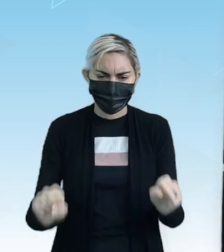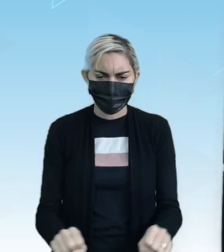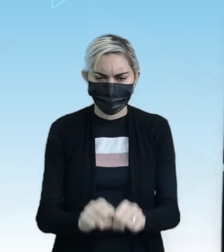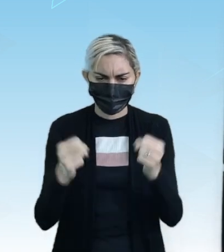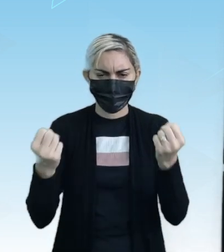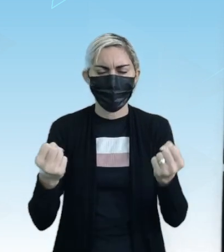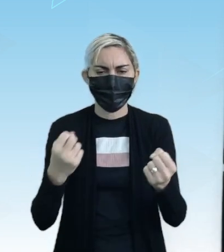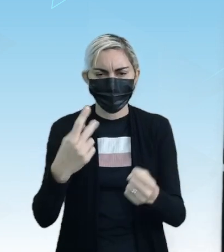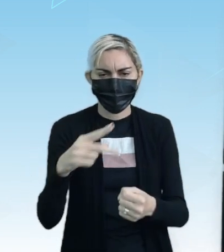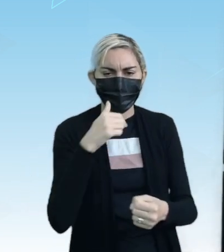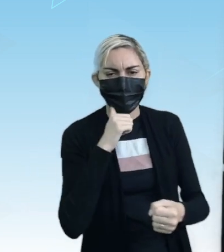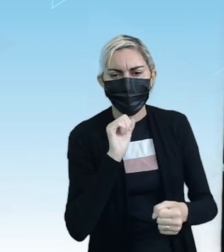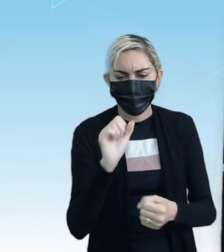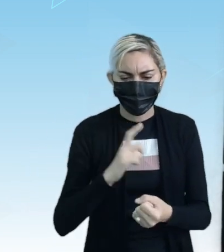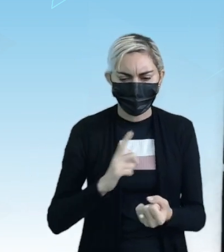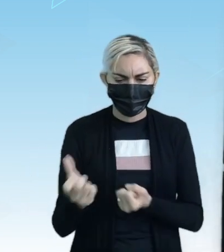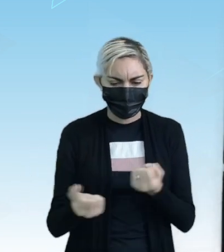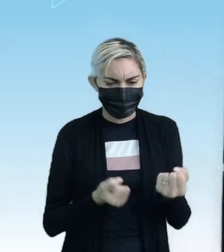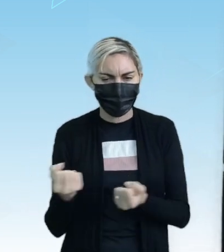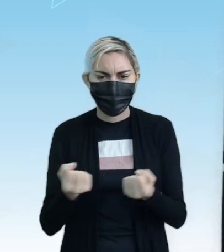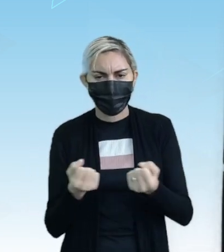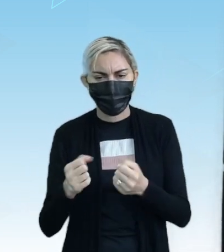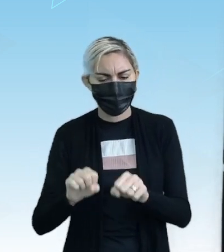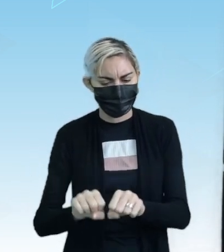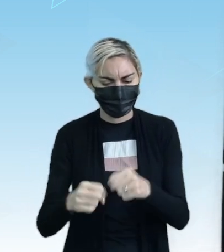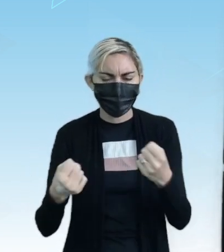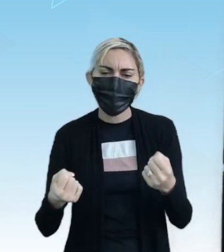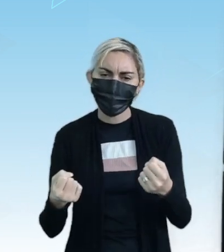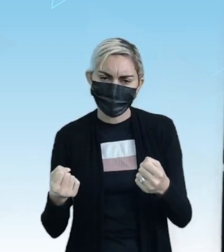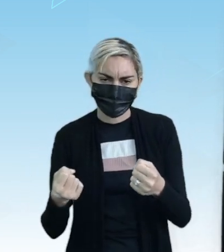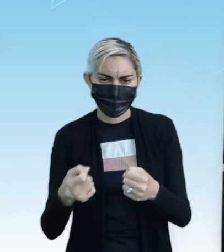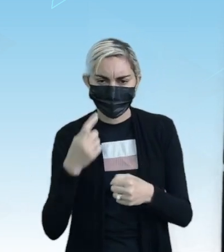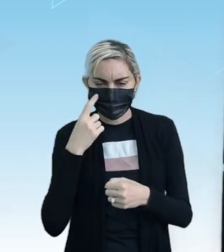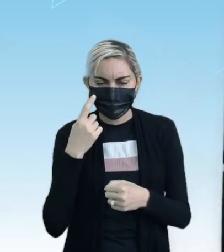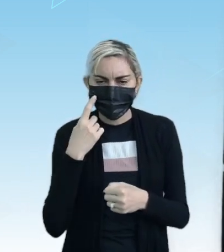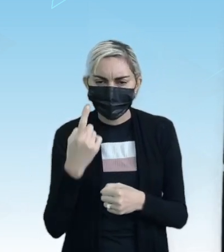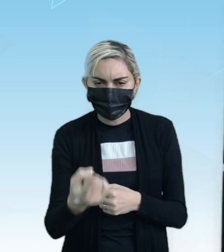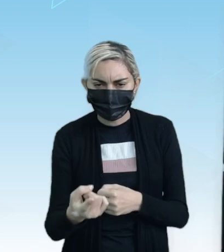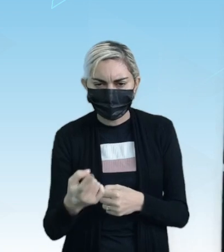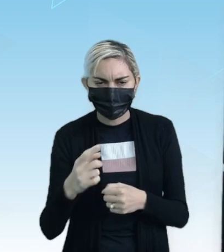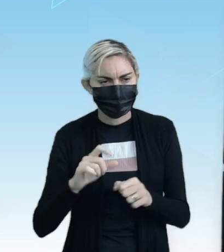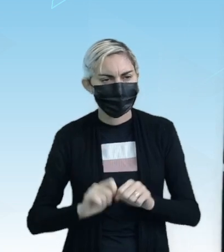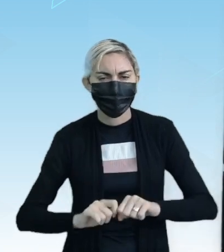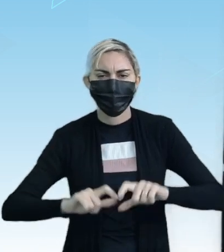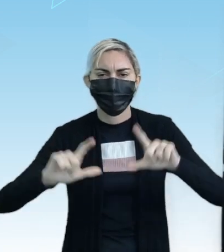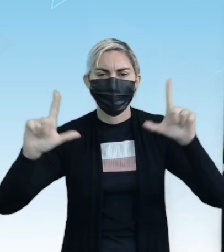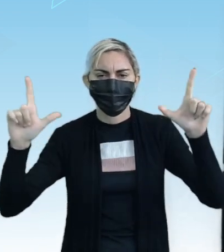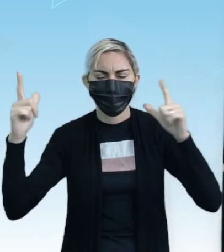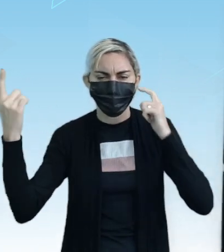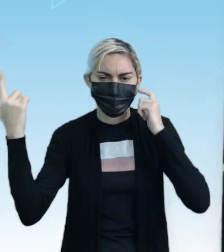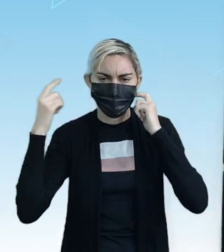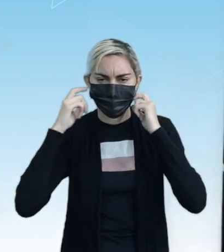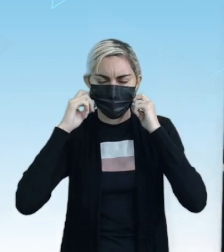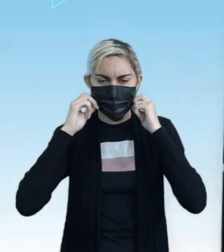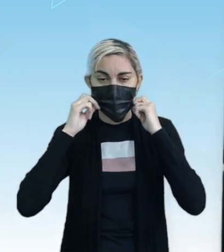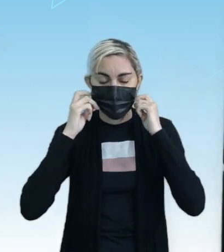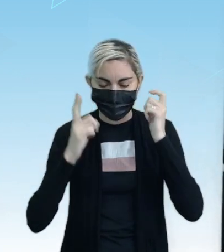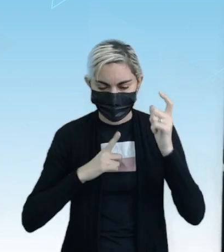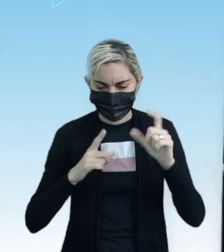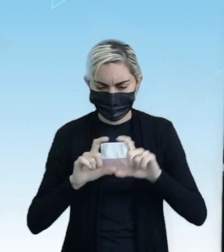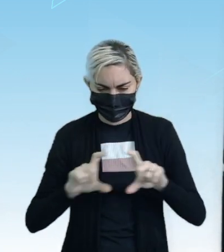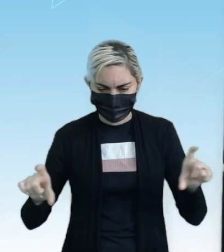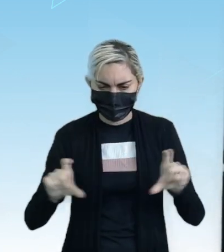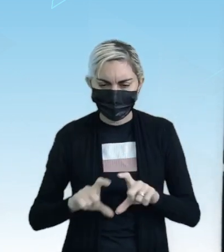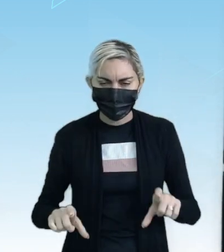uma mãe, sua mãe tem um carro e o carro está quebrado. Então, veja só, na tela ainda temos, numa